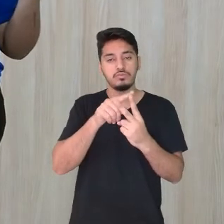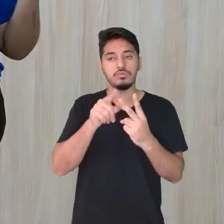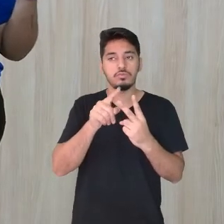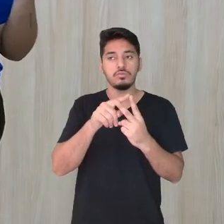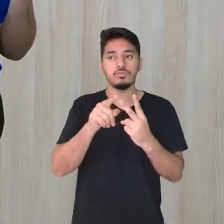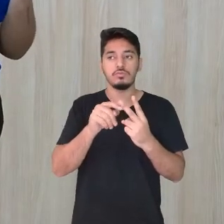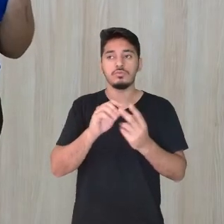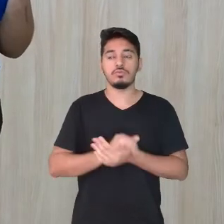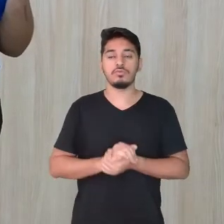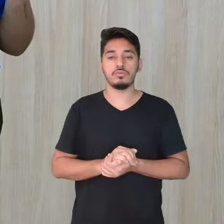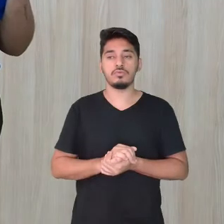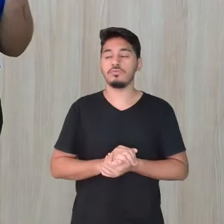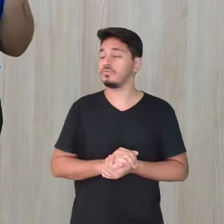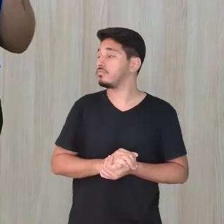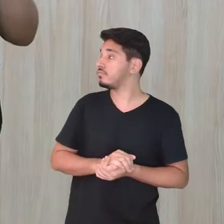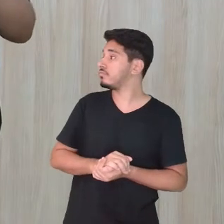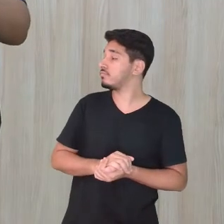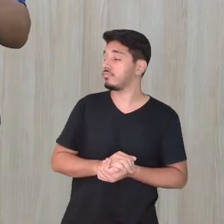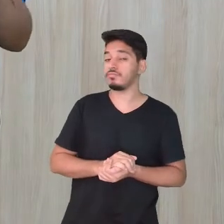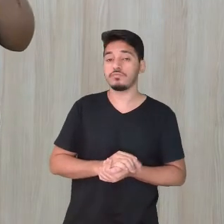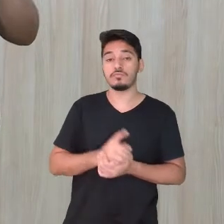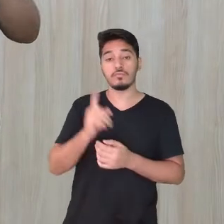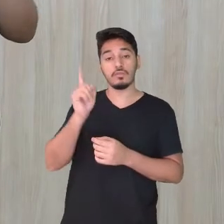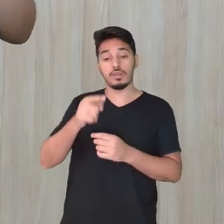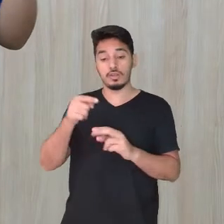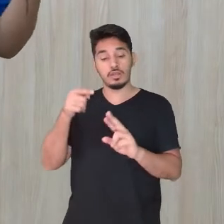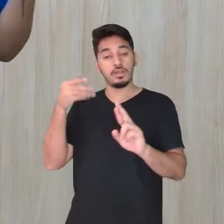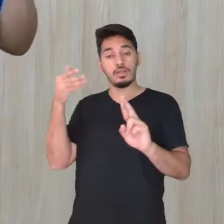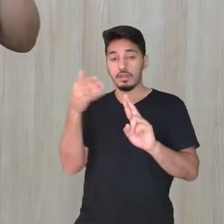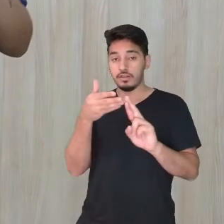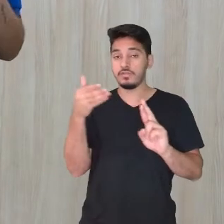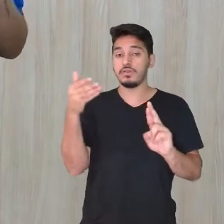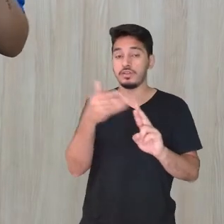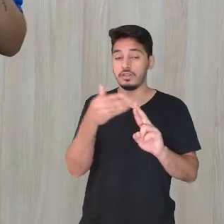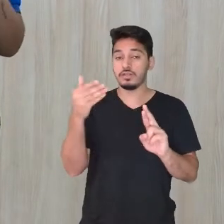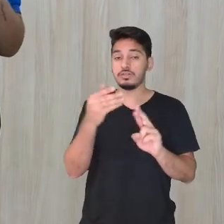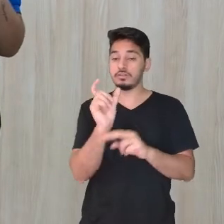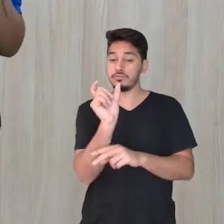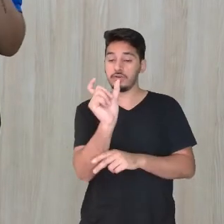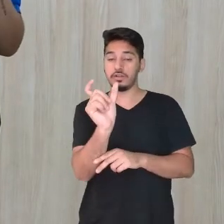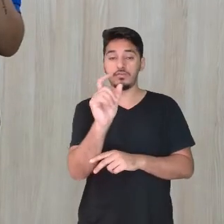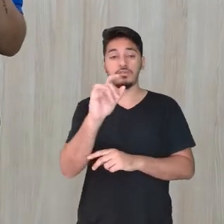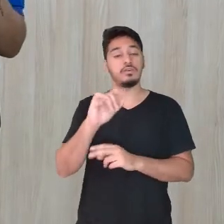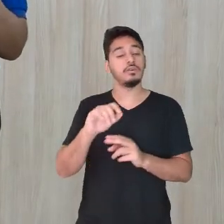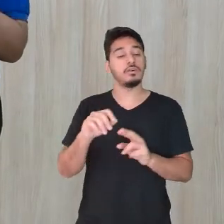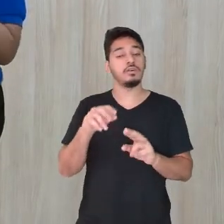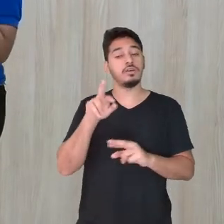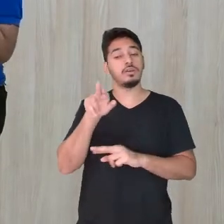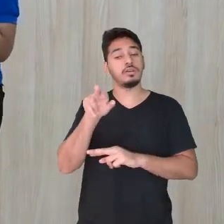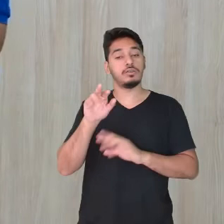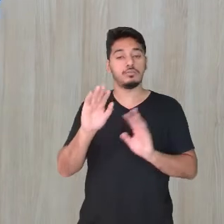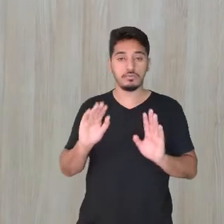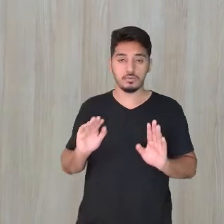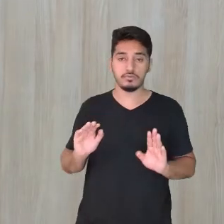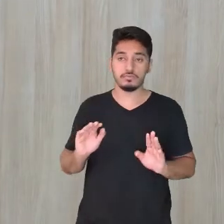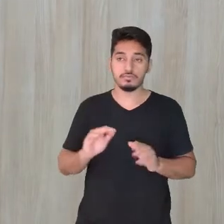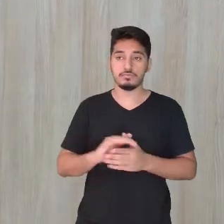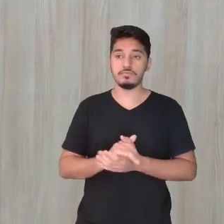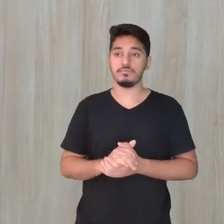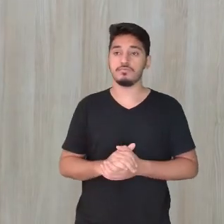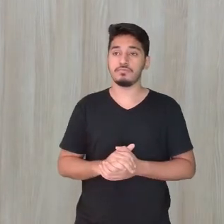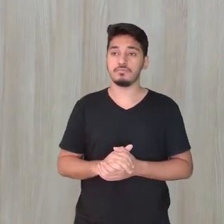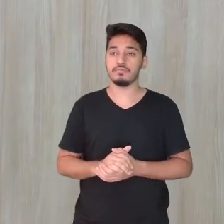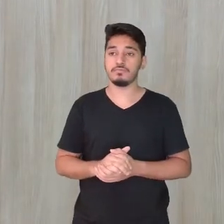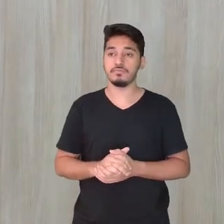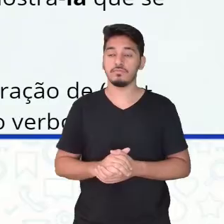está em ênclise no verbo, eles servem para referenciar o termo irmã, certo? Irmã é o referente, os outros termos